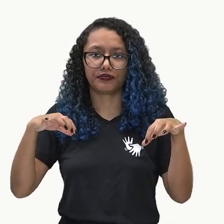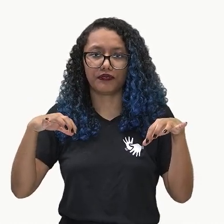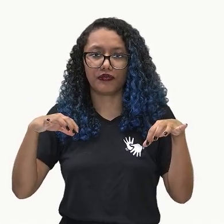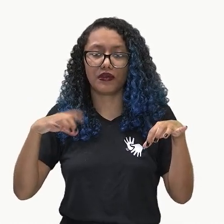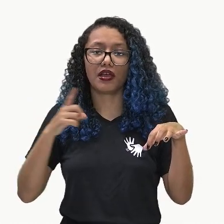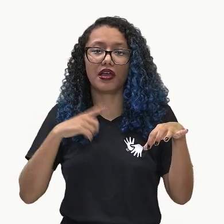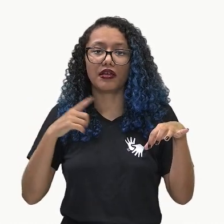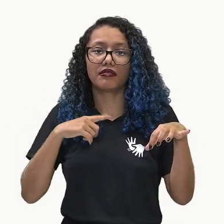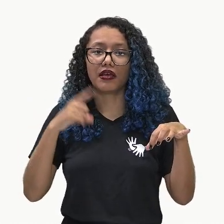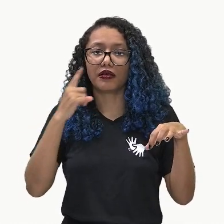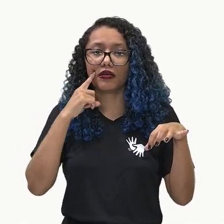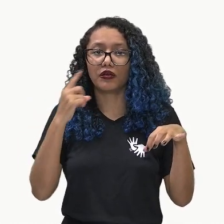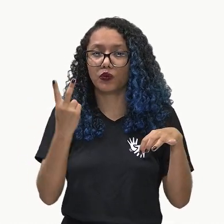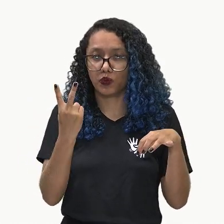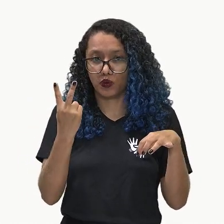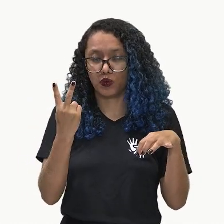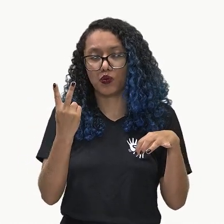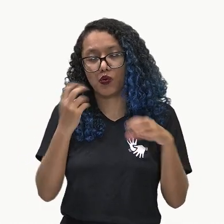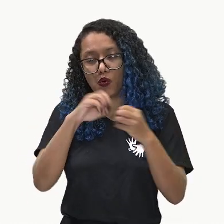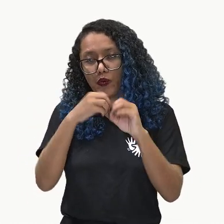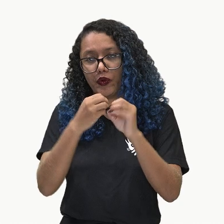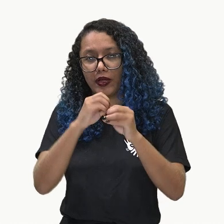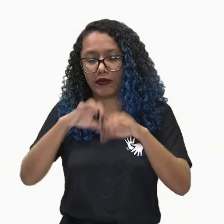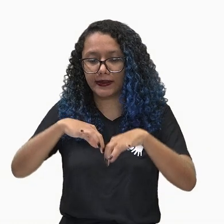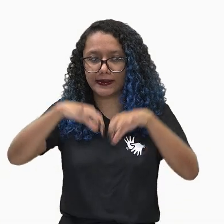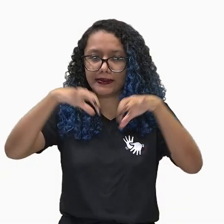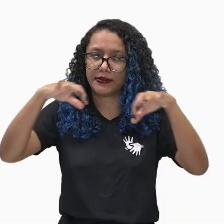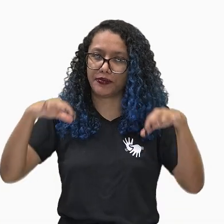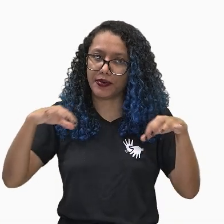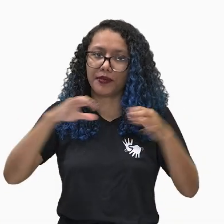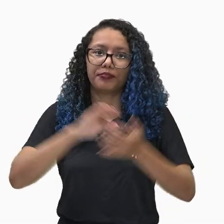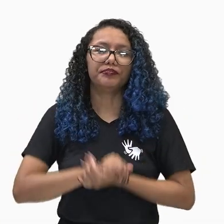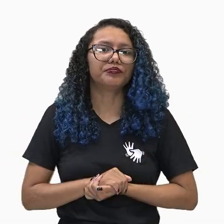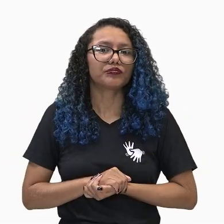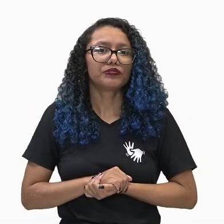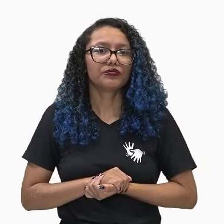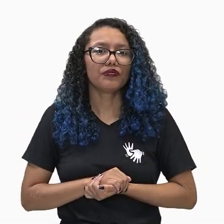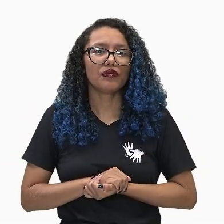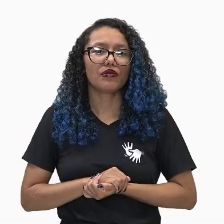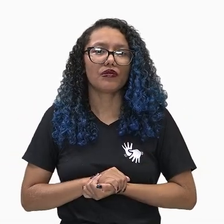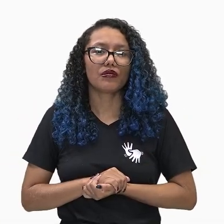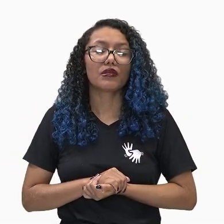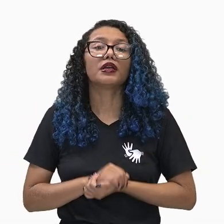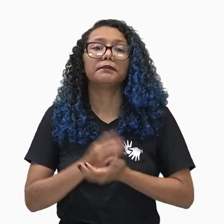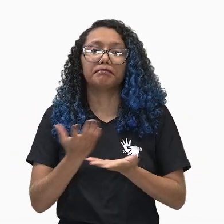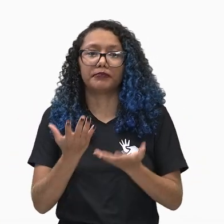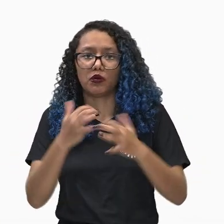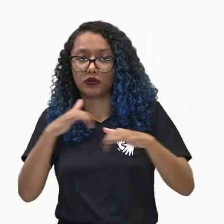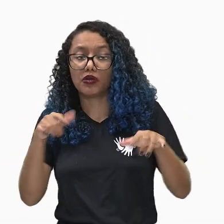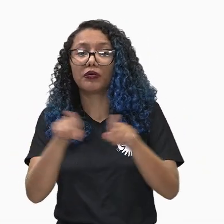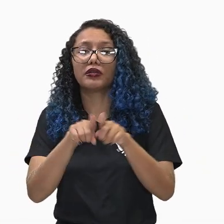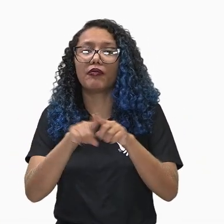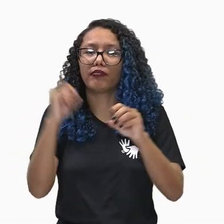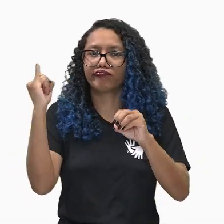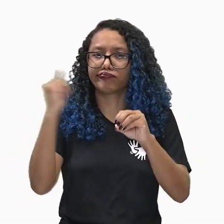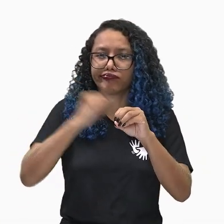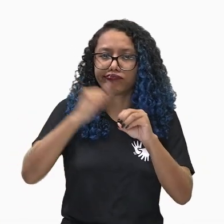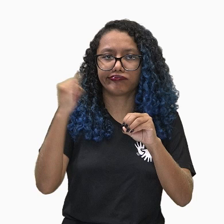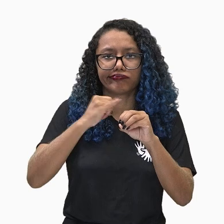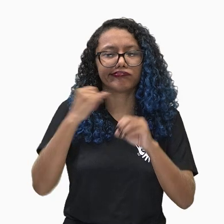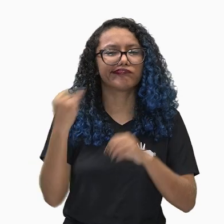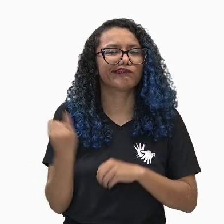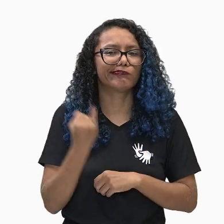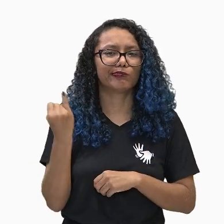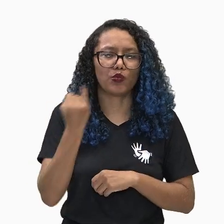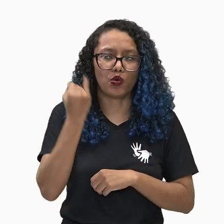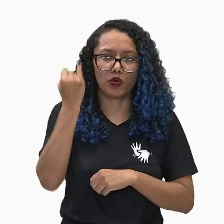originando duas moléculas separadas. A dissociação e a ionização são processos importantes para